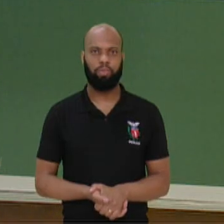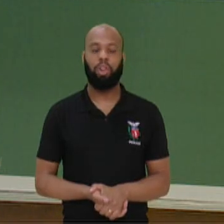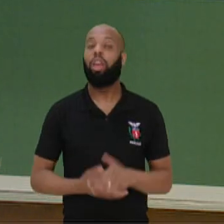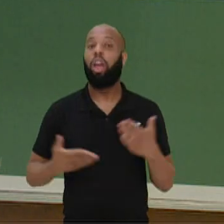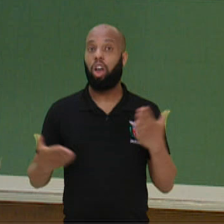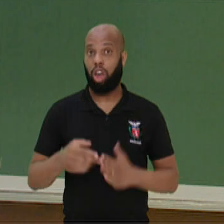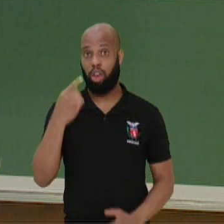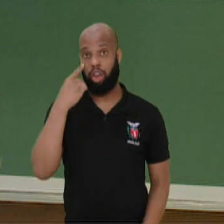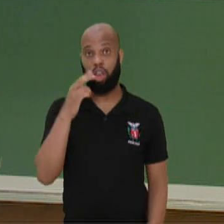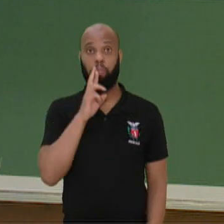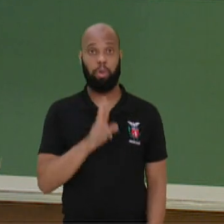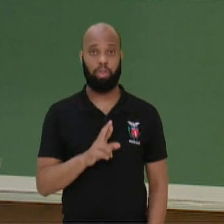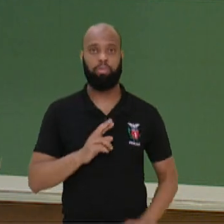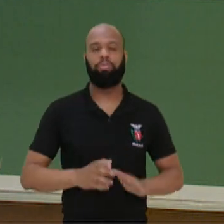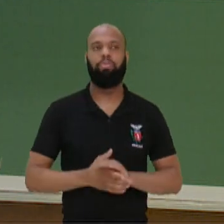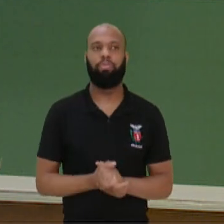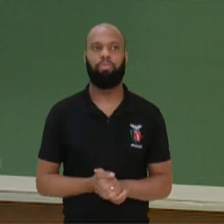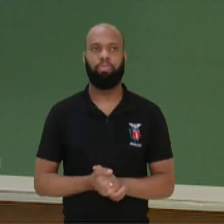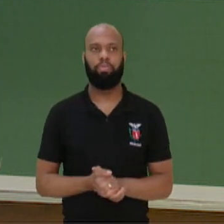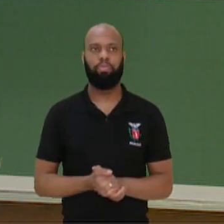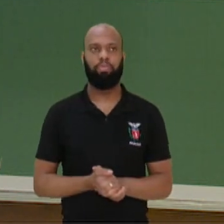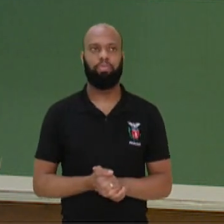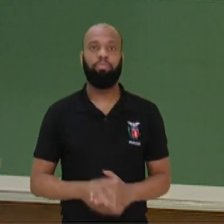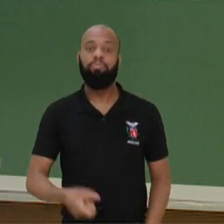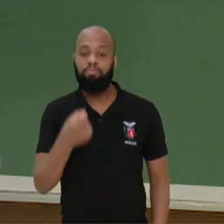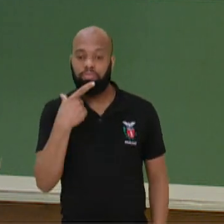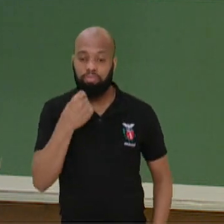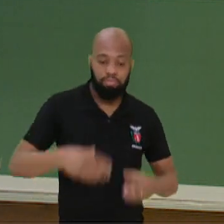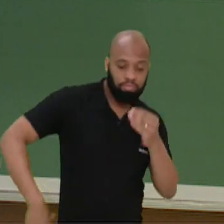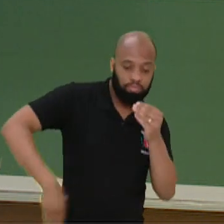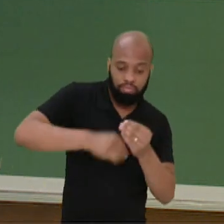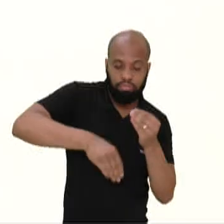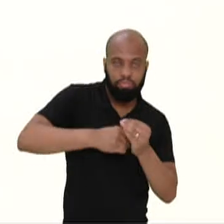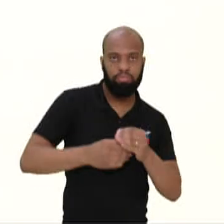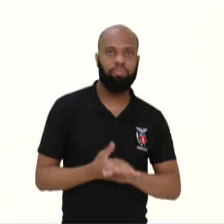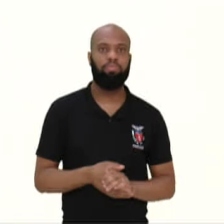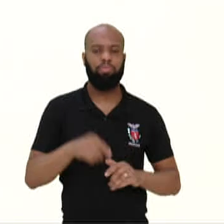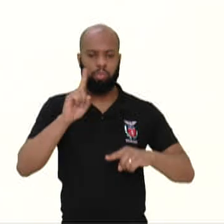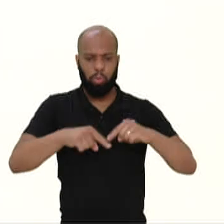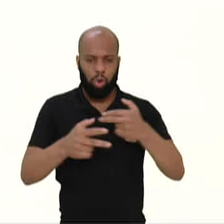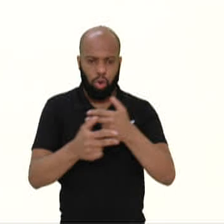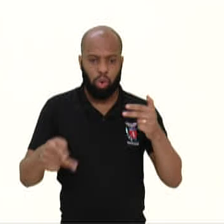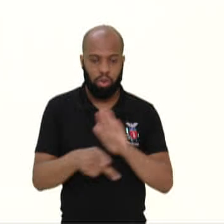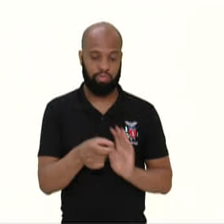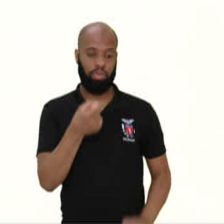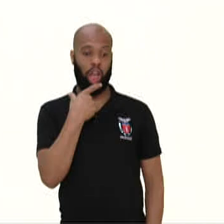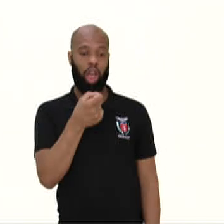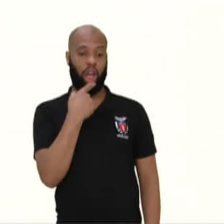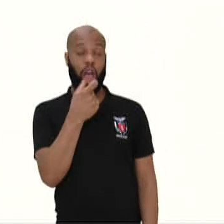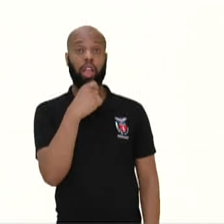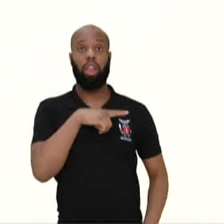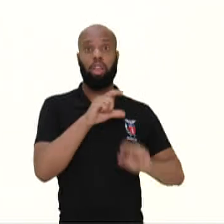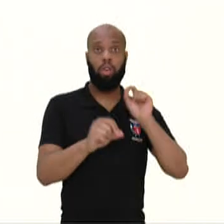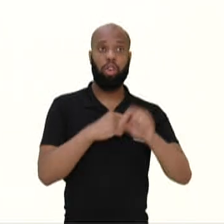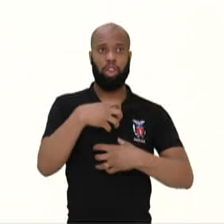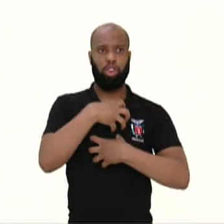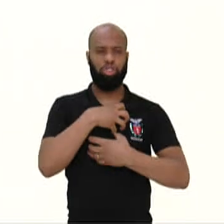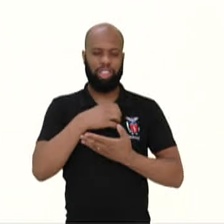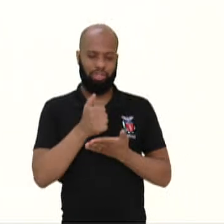Vamos às respostas. Suplementos alimentares. Produto para ingestão oral, apresentado em